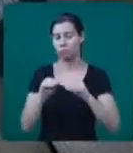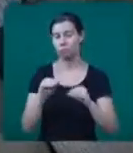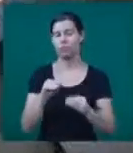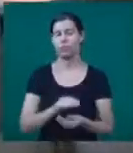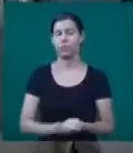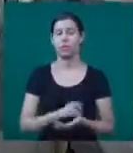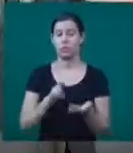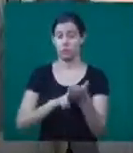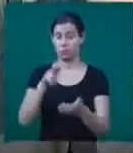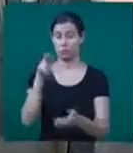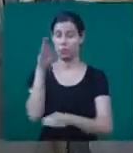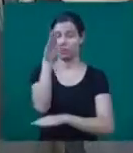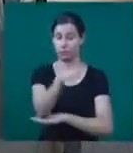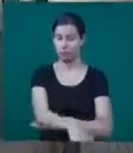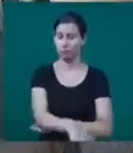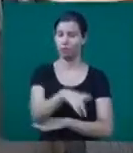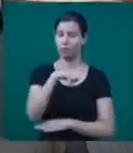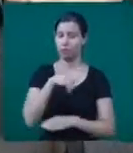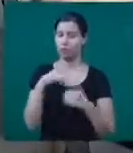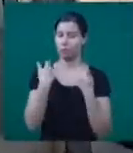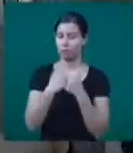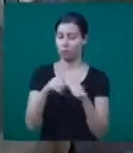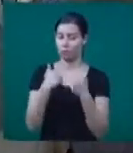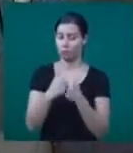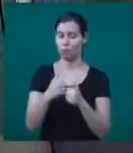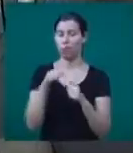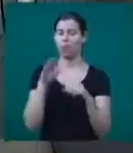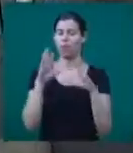tem bastante, mas na volta do dia eles tiram, então fica